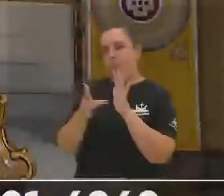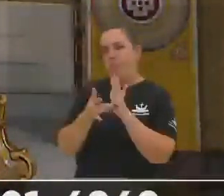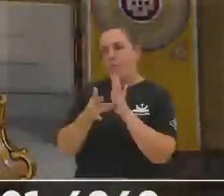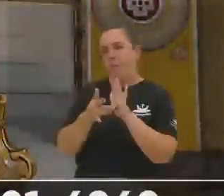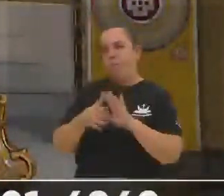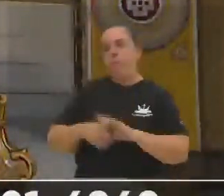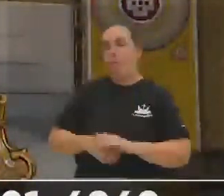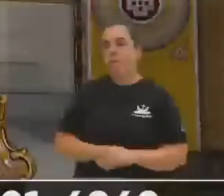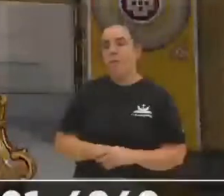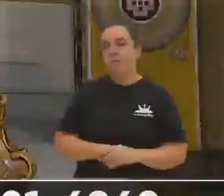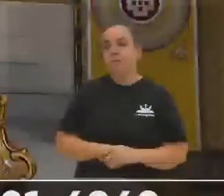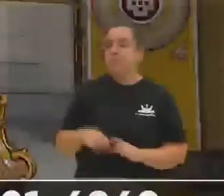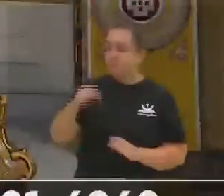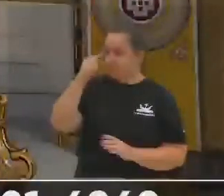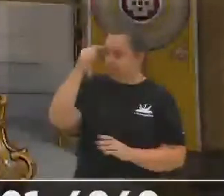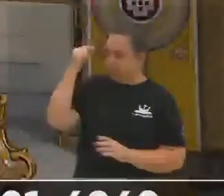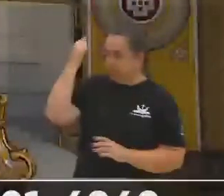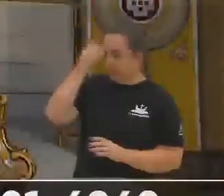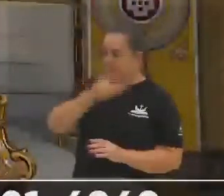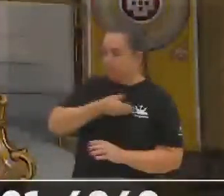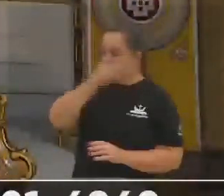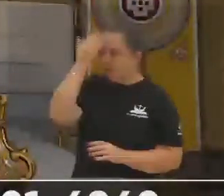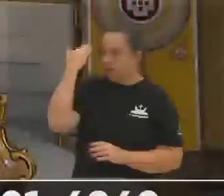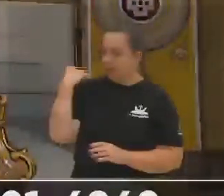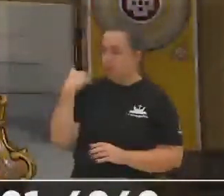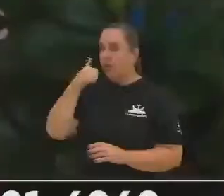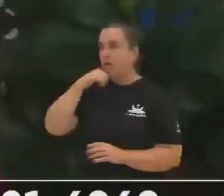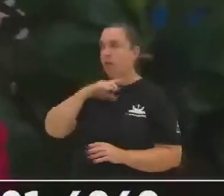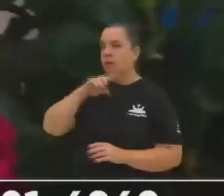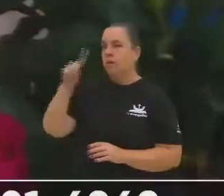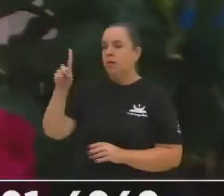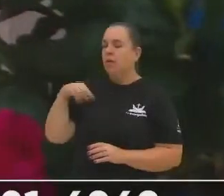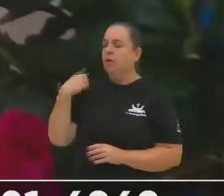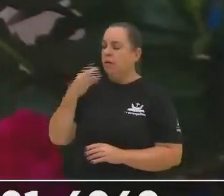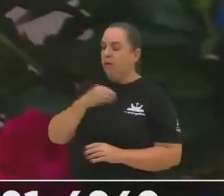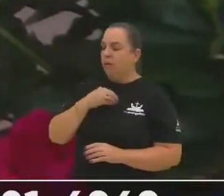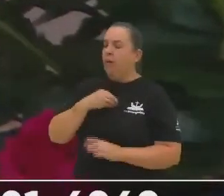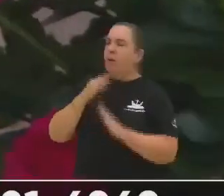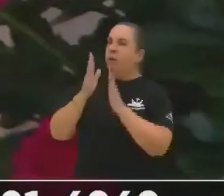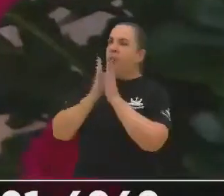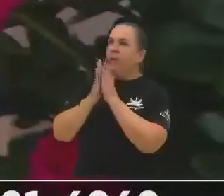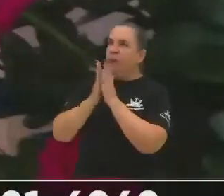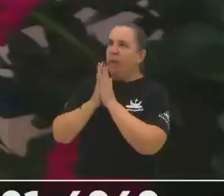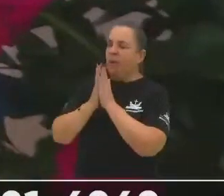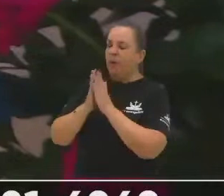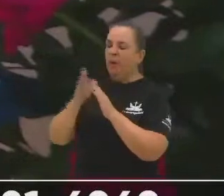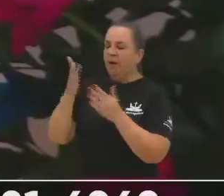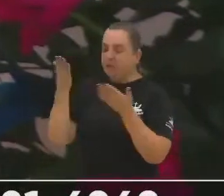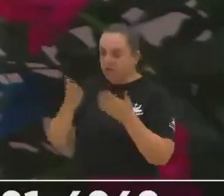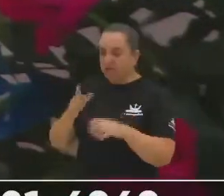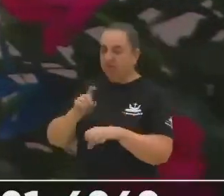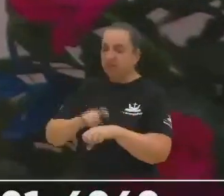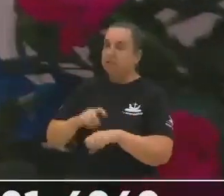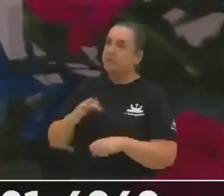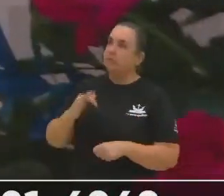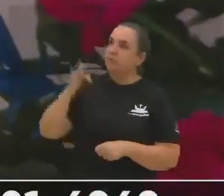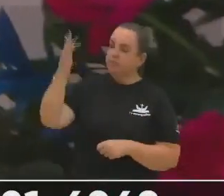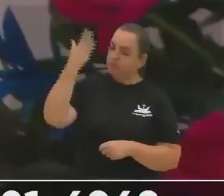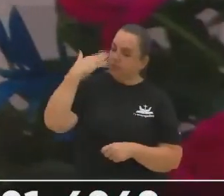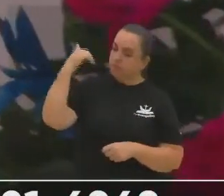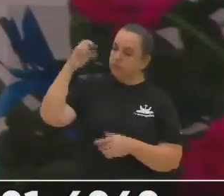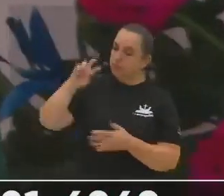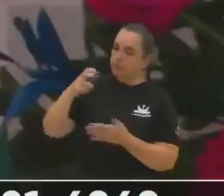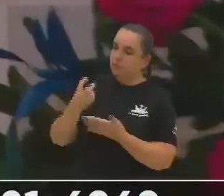e bendito é o fruto do vosso ventre, Jesus. Santa Maria, Mãe de Deus, rogai por